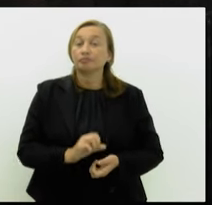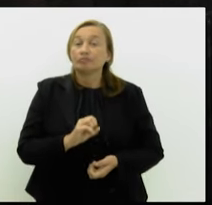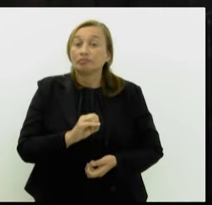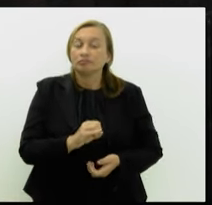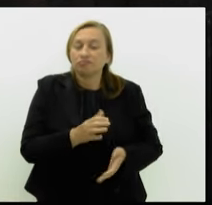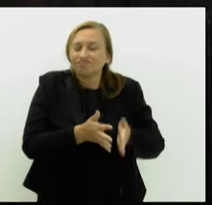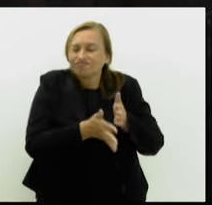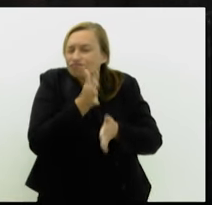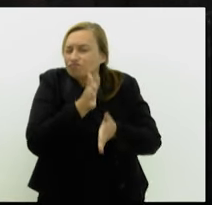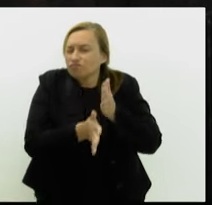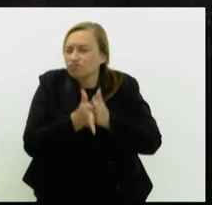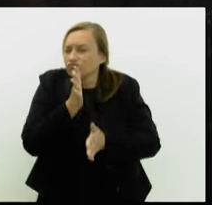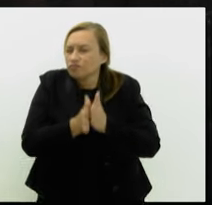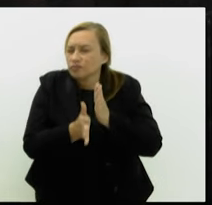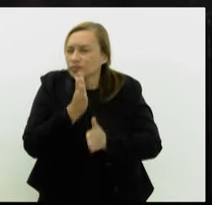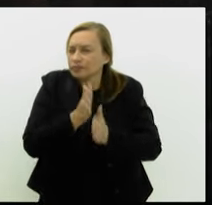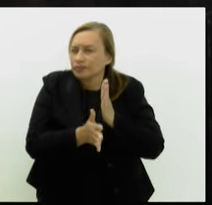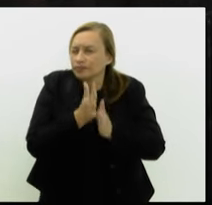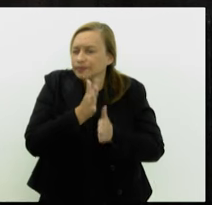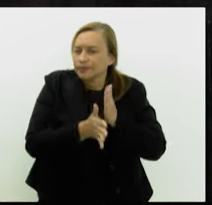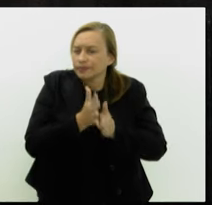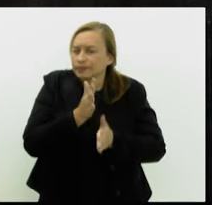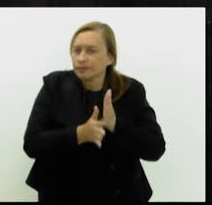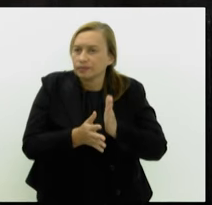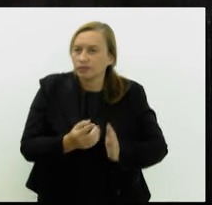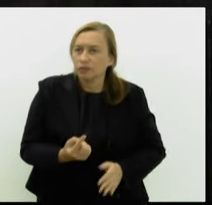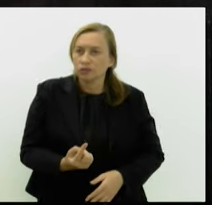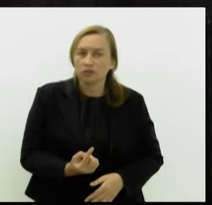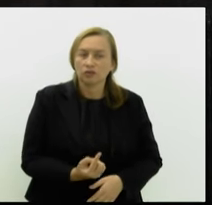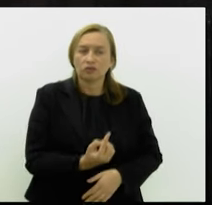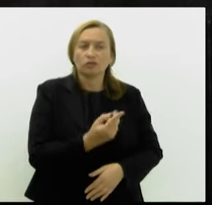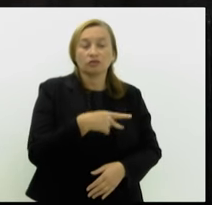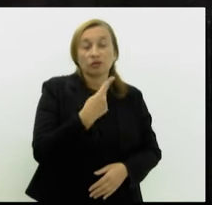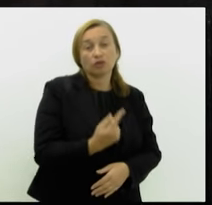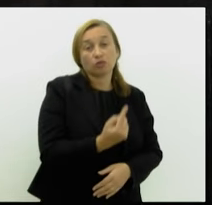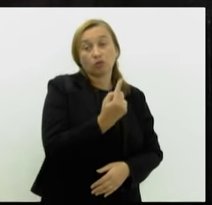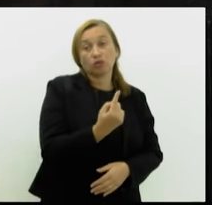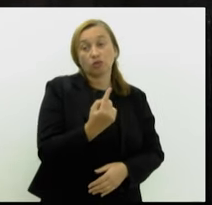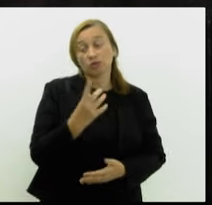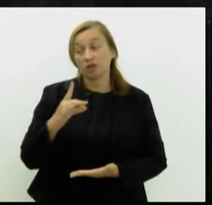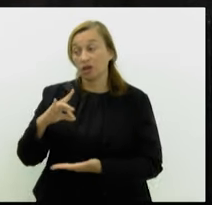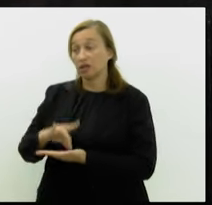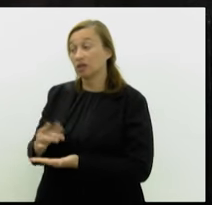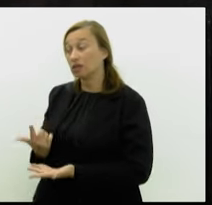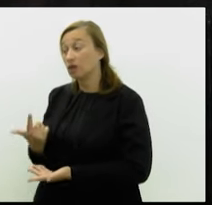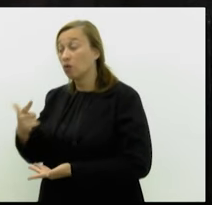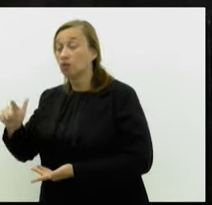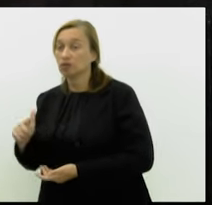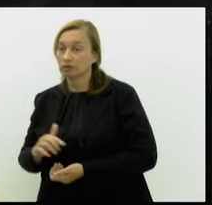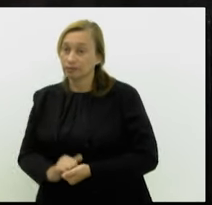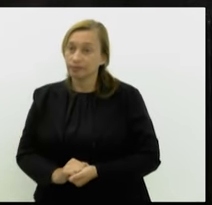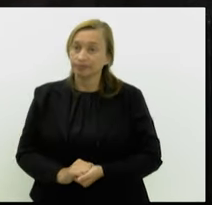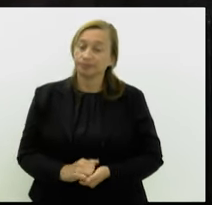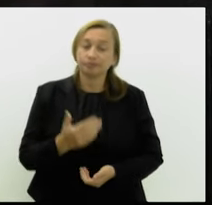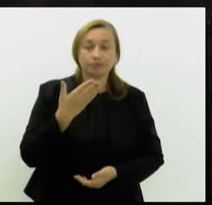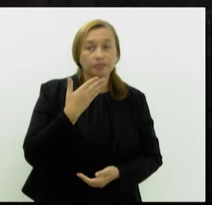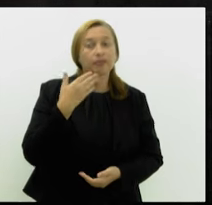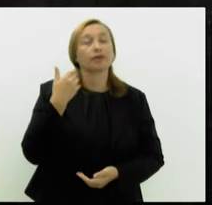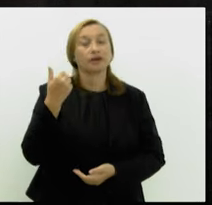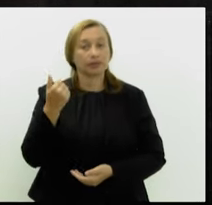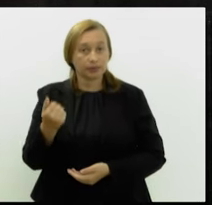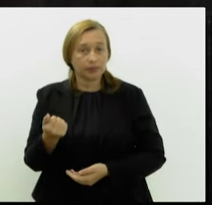coisa e o mundo real é outra. É claro que isto é melhor, muito